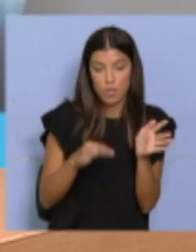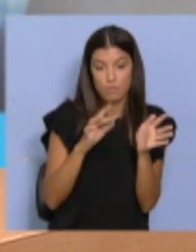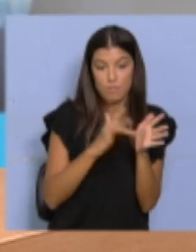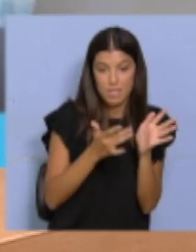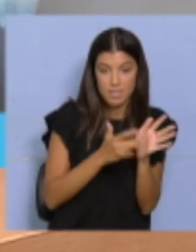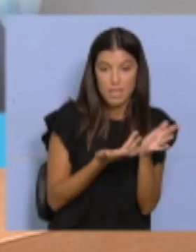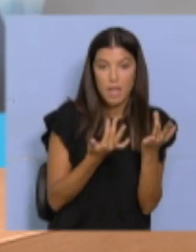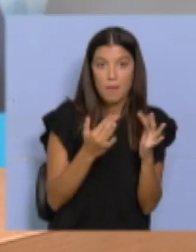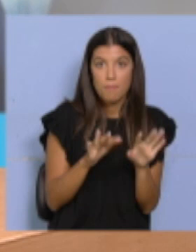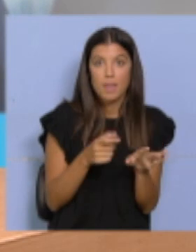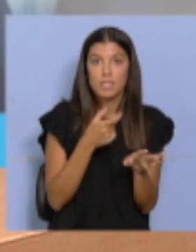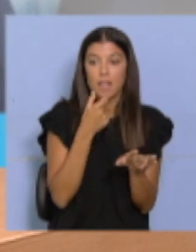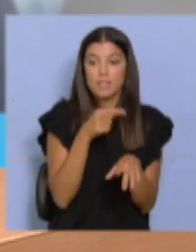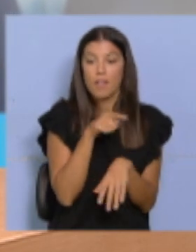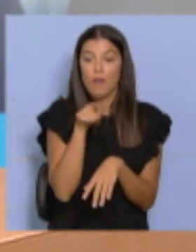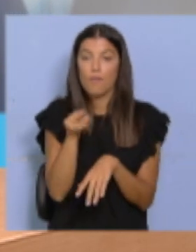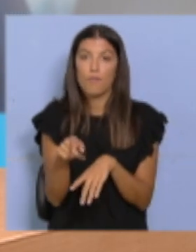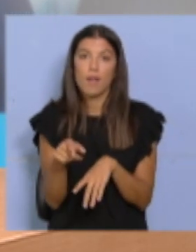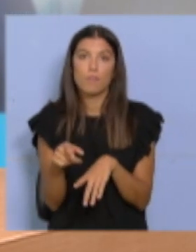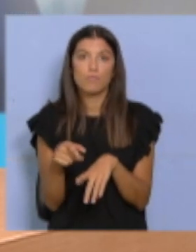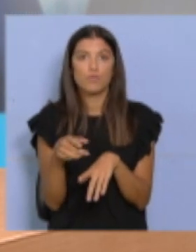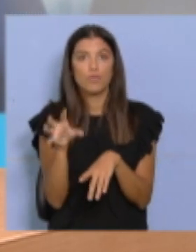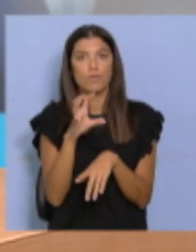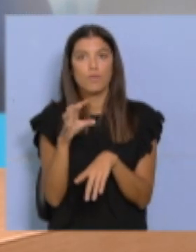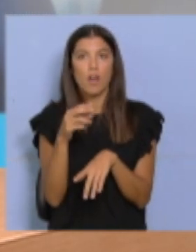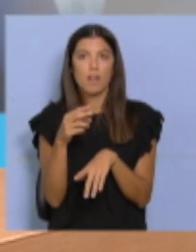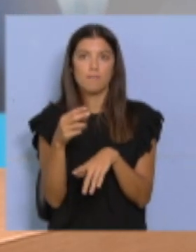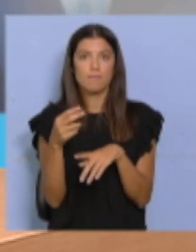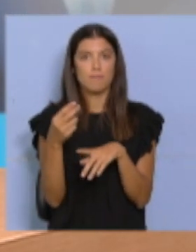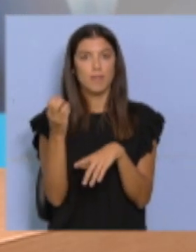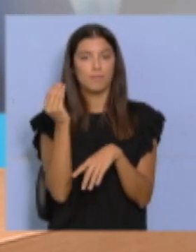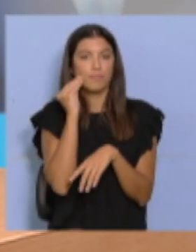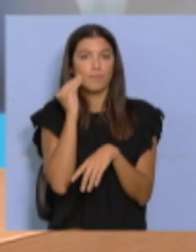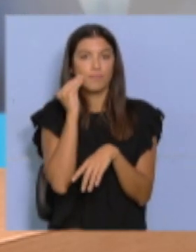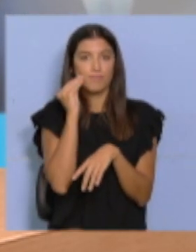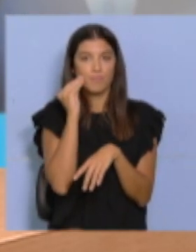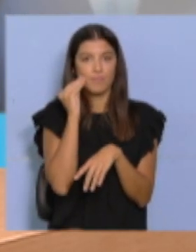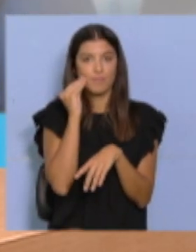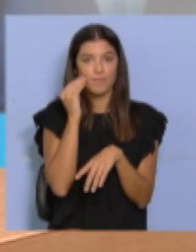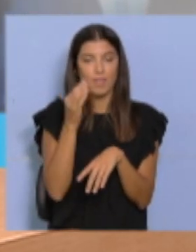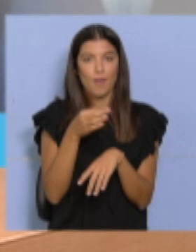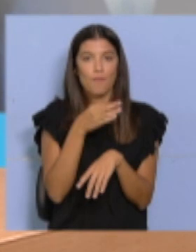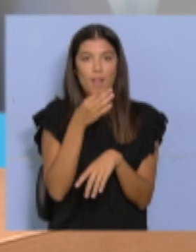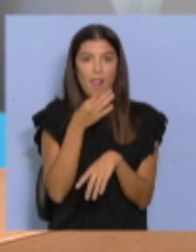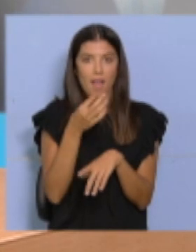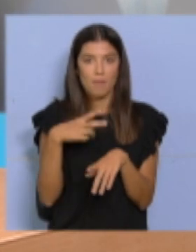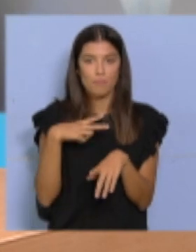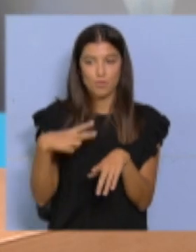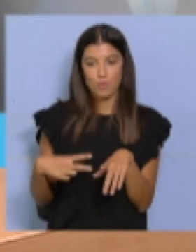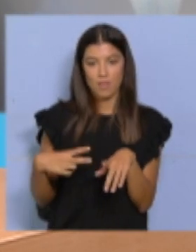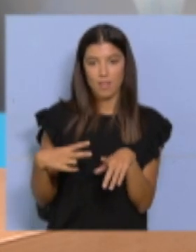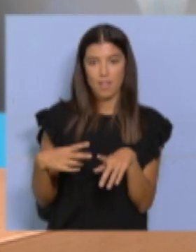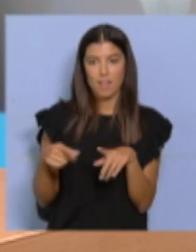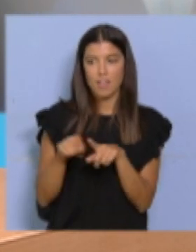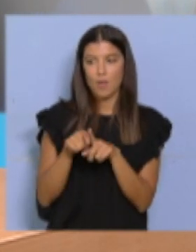se a gente vai com o nosso sotaque do Portugal, as pessoas dizem-nos logo que falam um português muito enrolado. Então a primeira coisa